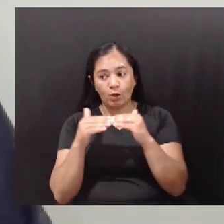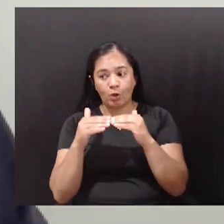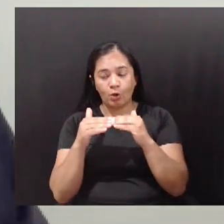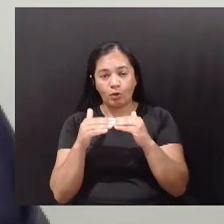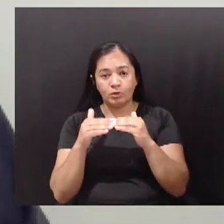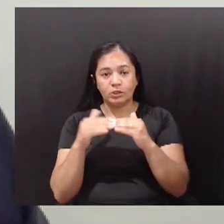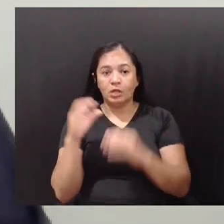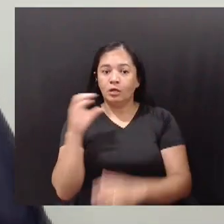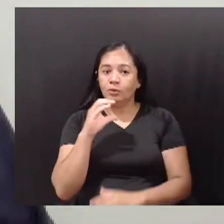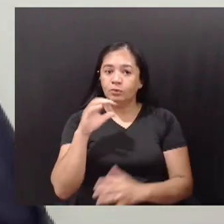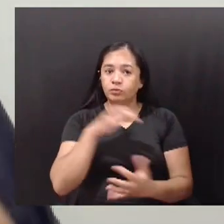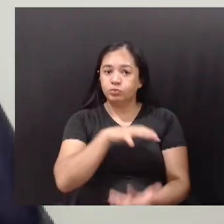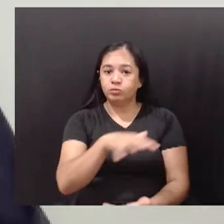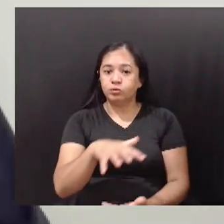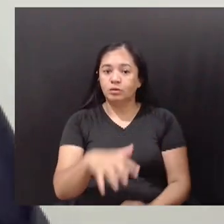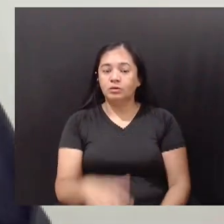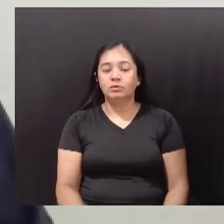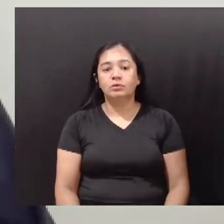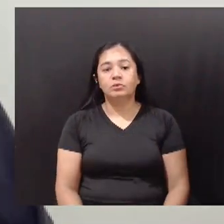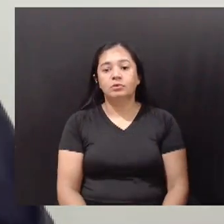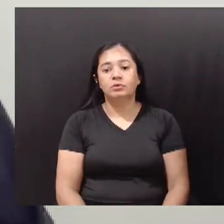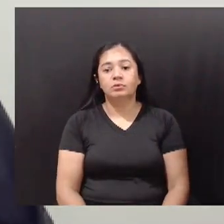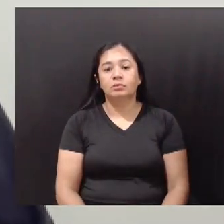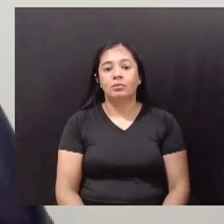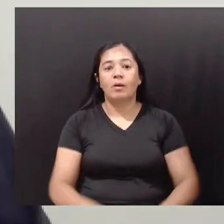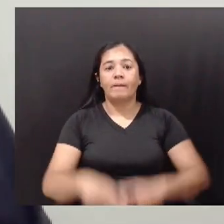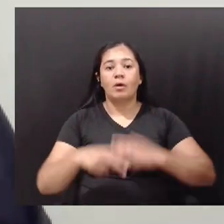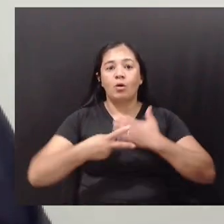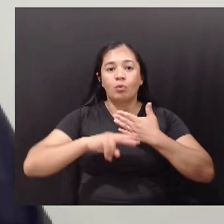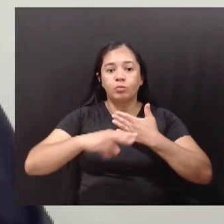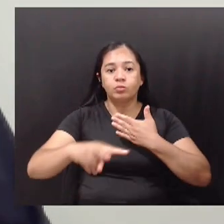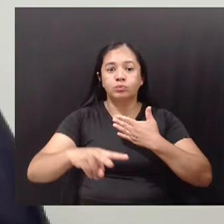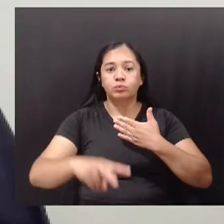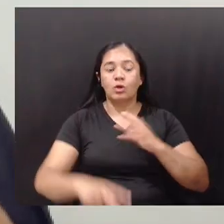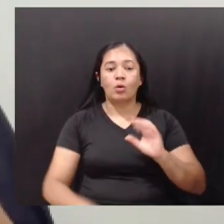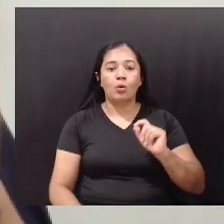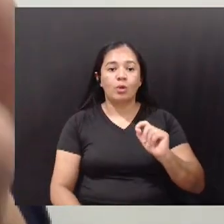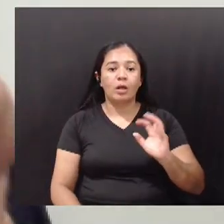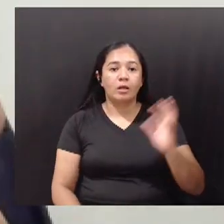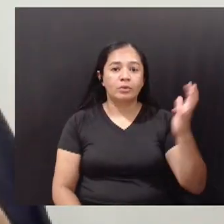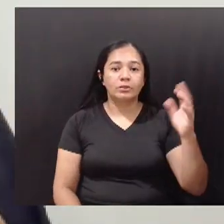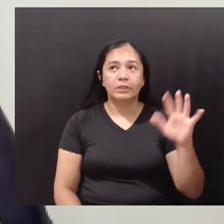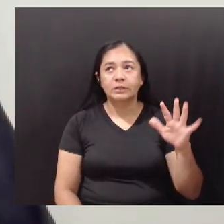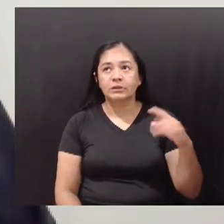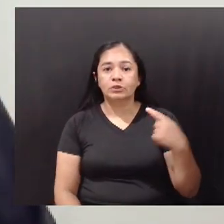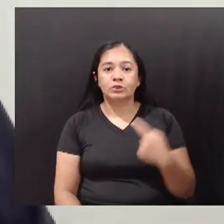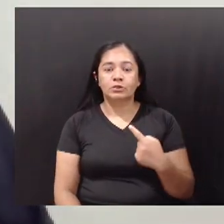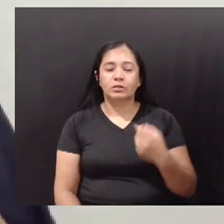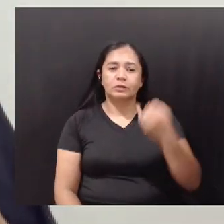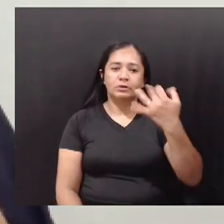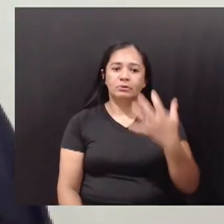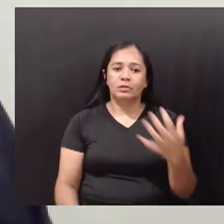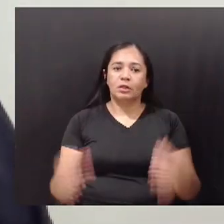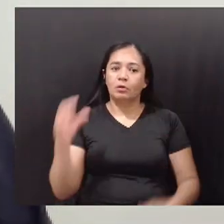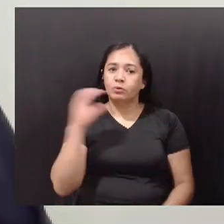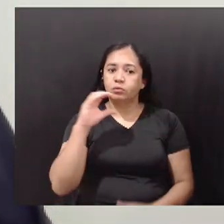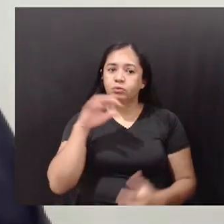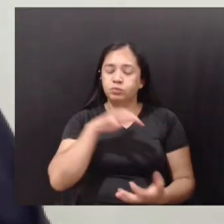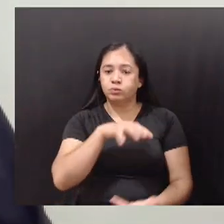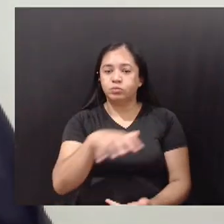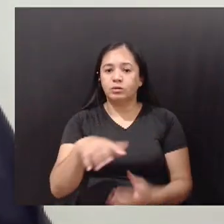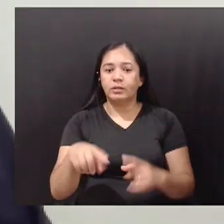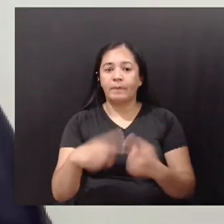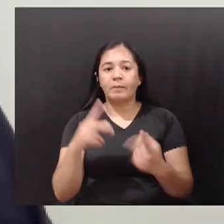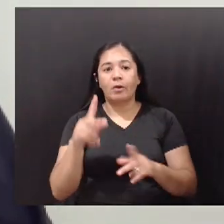Então, trazer os impactos que acontece. Muitas vezes a gente fala do aquecimento global e a população,